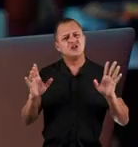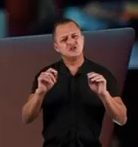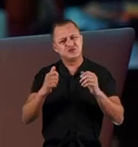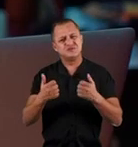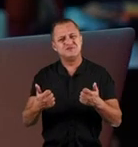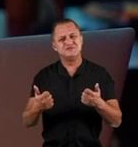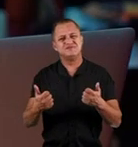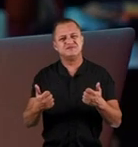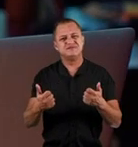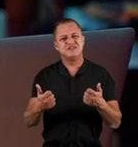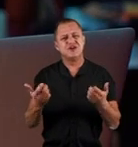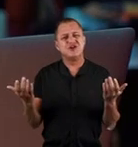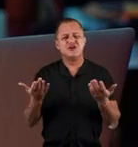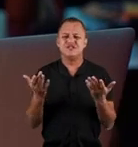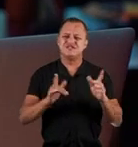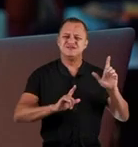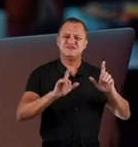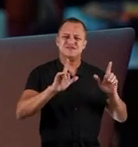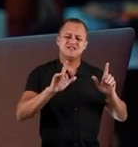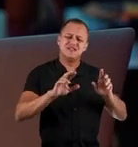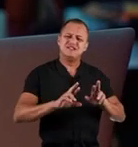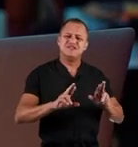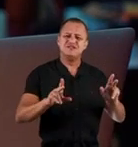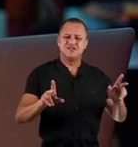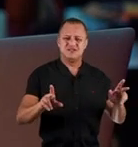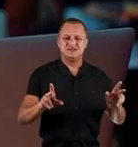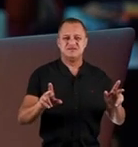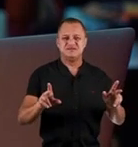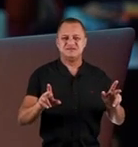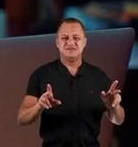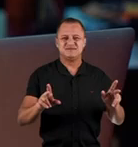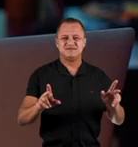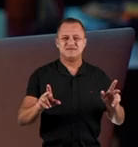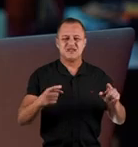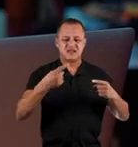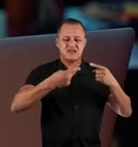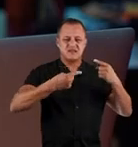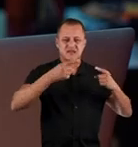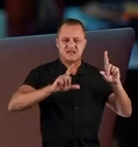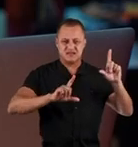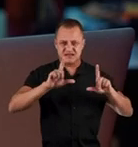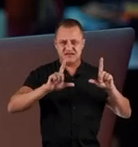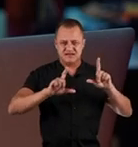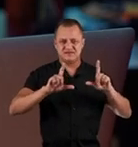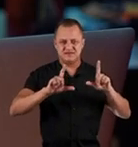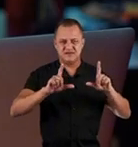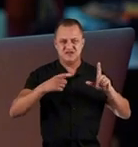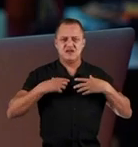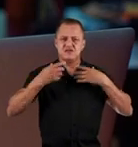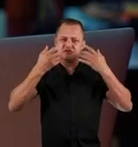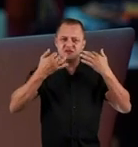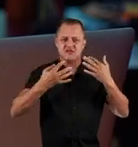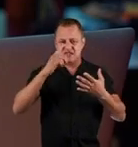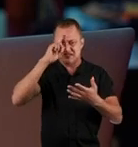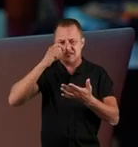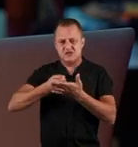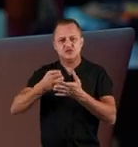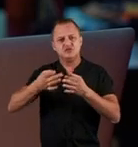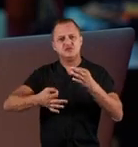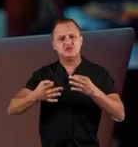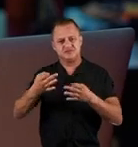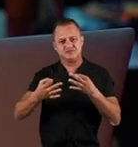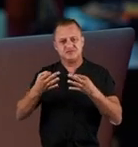Oi pessoal tudo bem Hoje o programa Vai ser um pouco diferente no debate da TV Vila Real eu falei sobre a